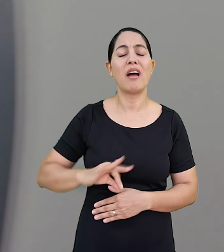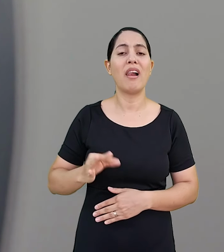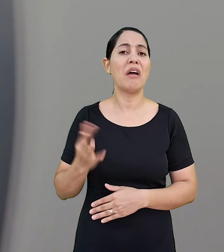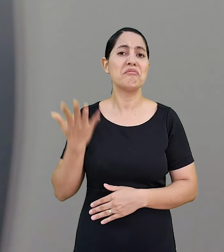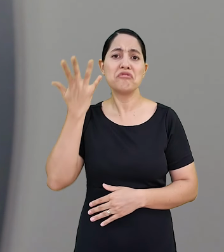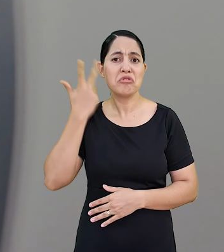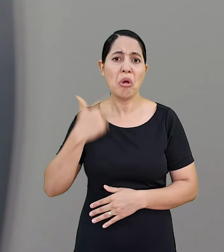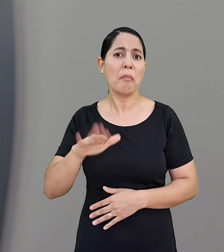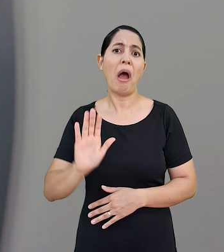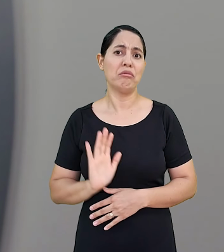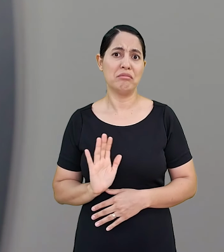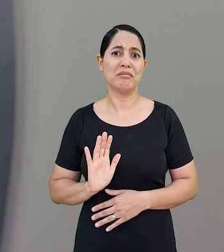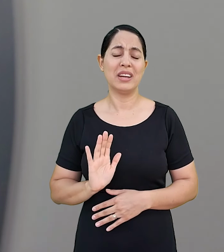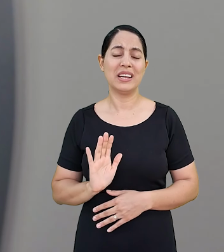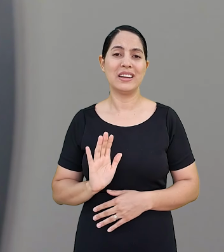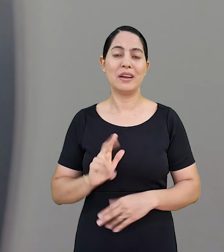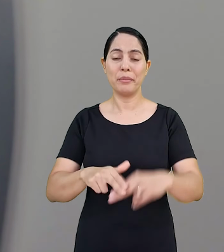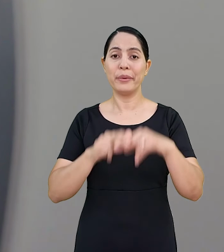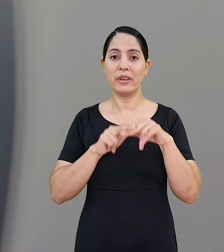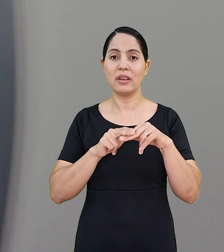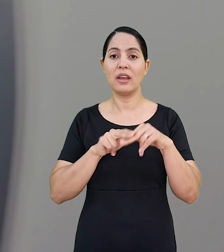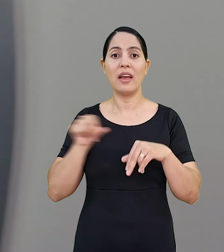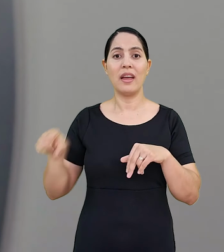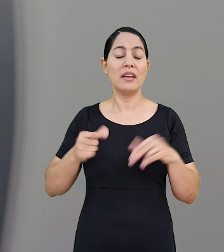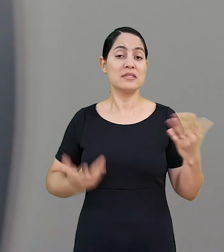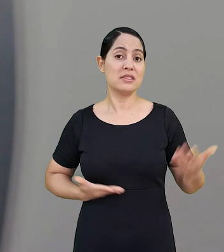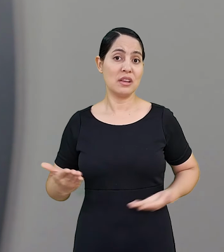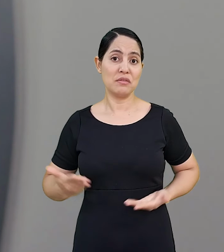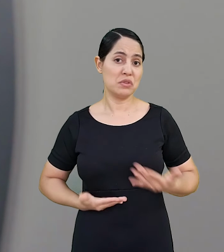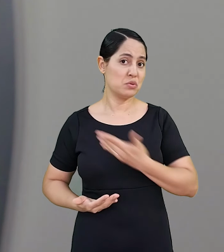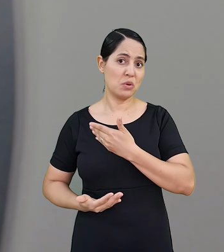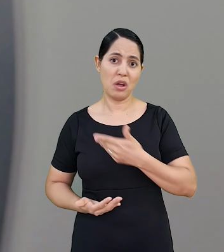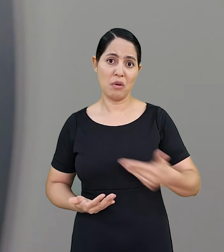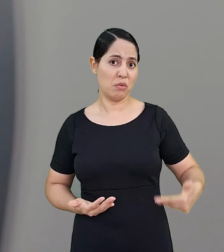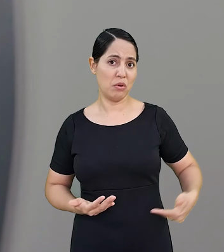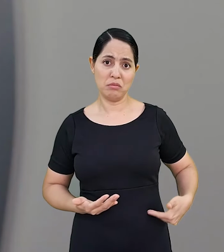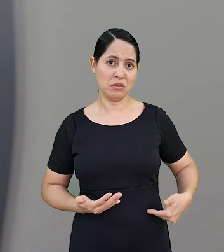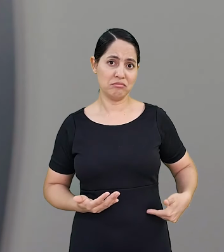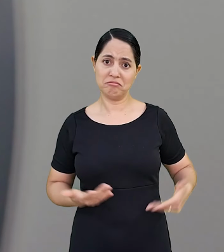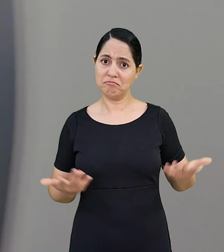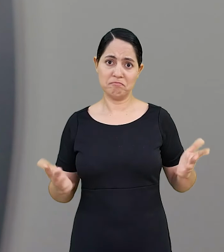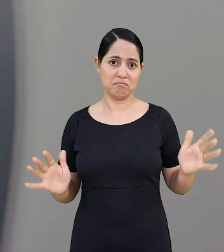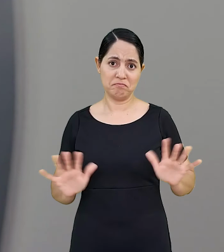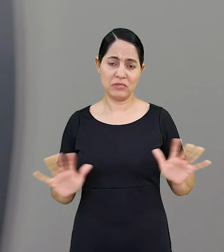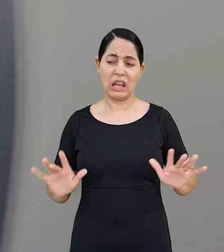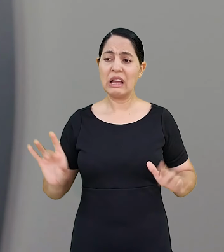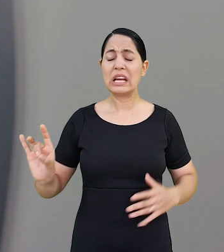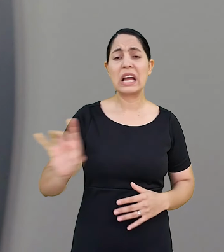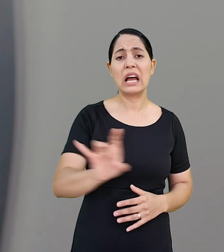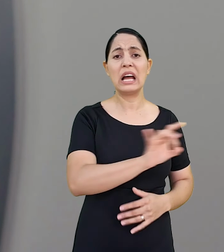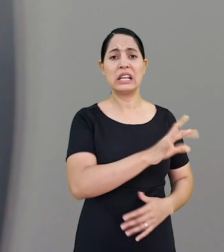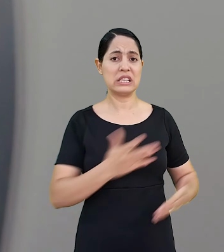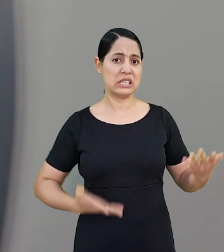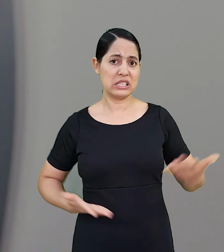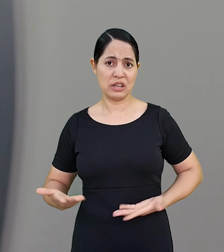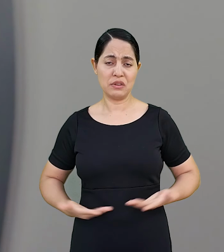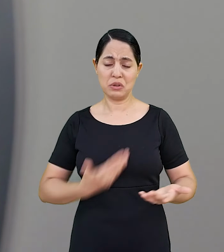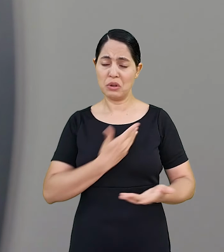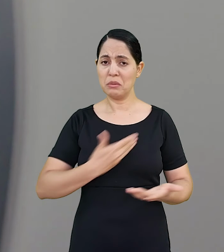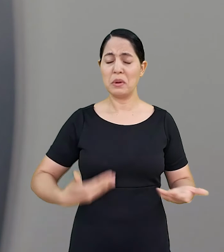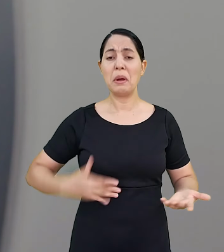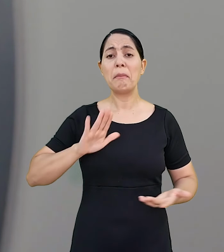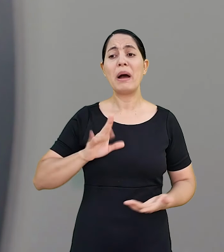a pessoa para de prestar o seu serviço ao público, a origem de cada servidor público é fazer isso,